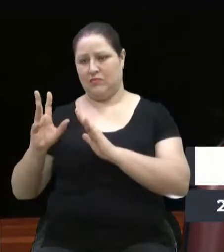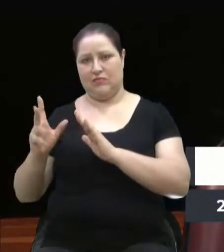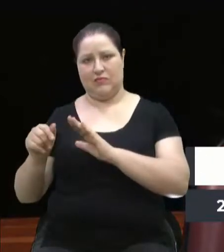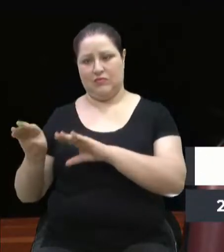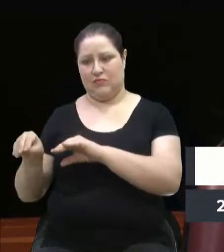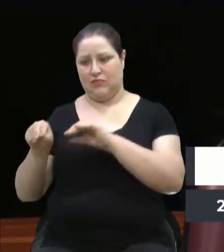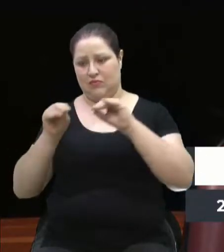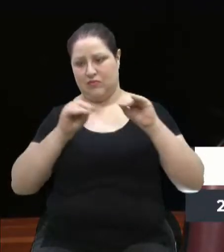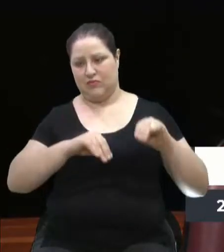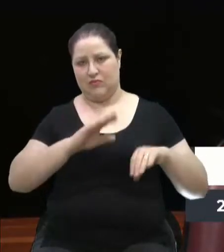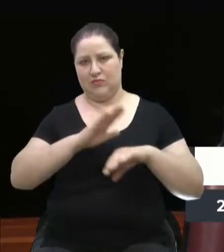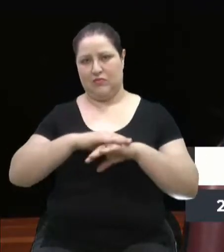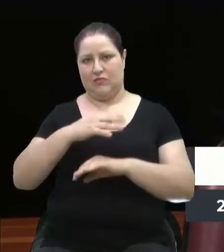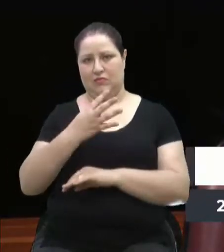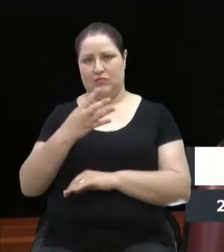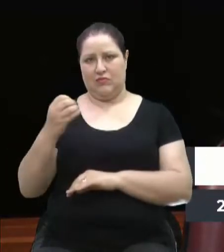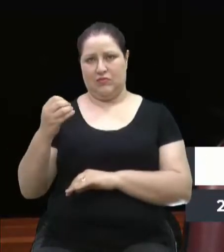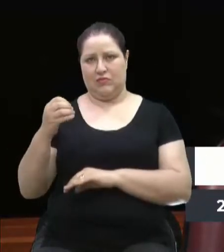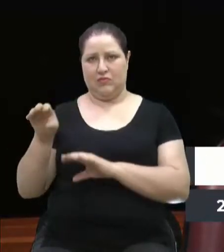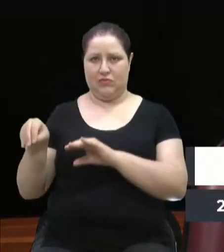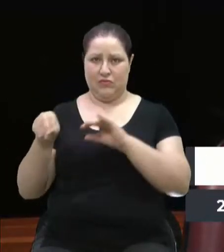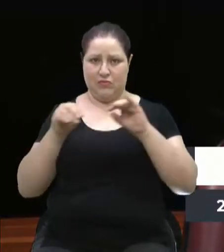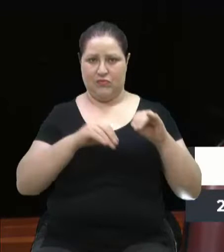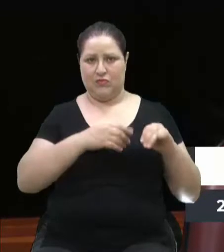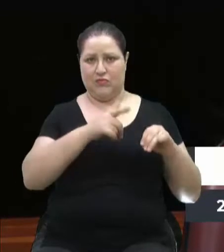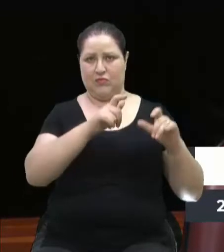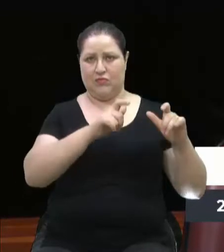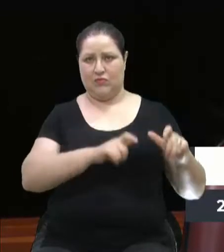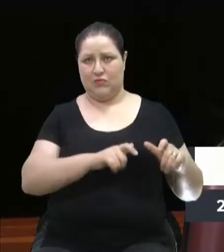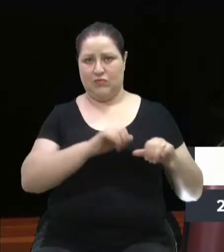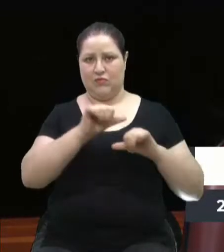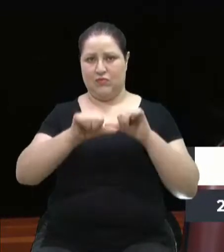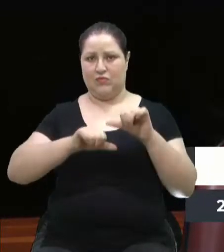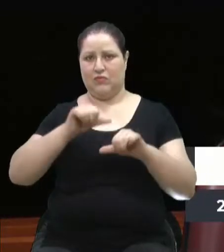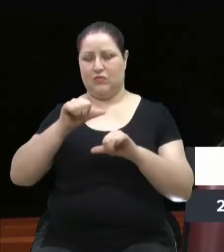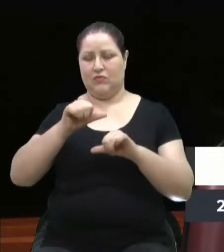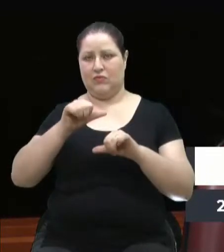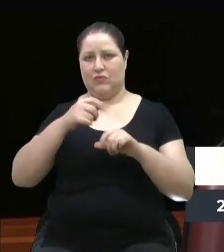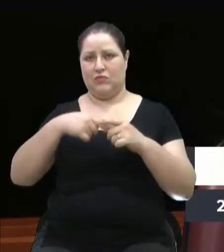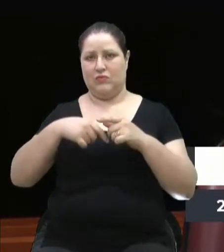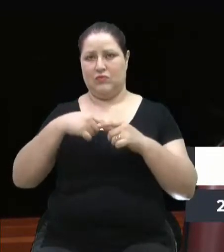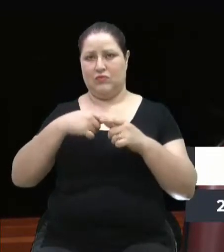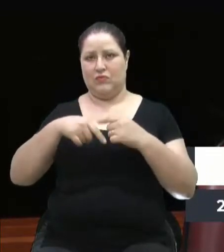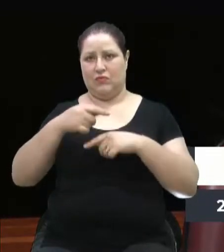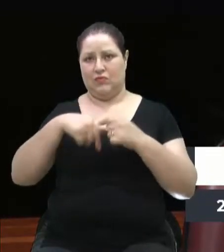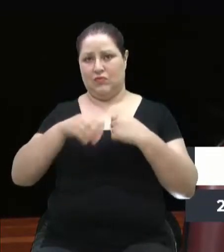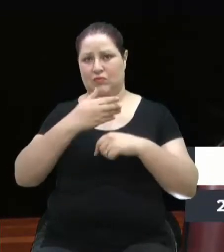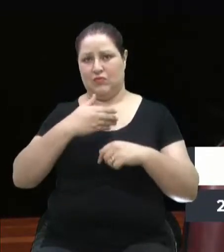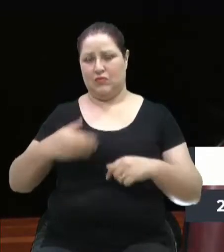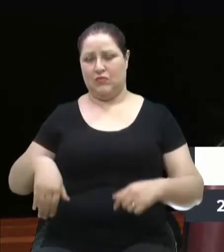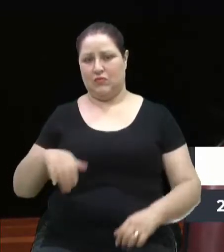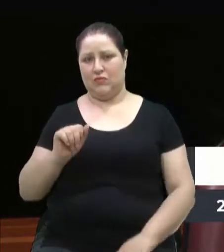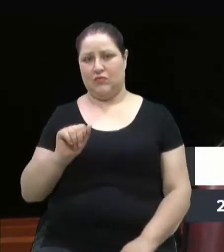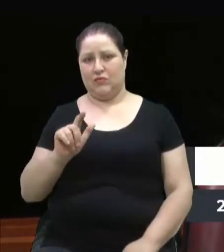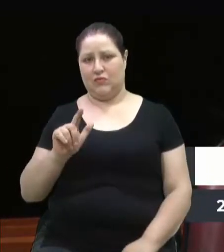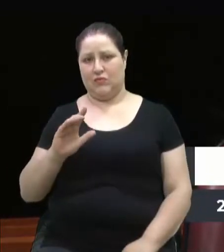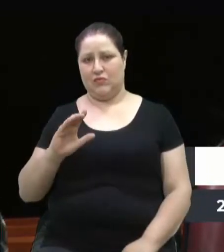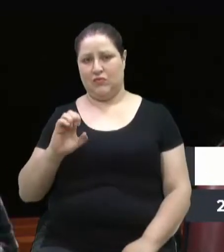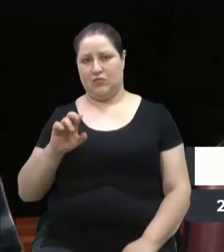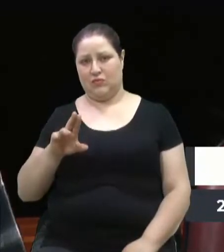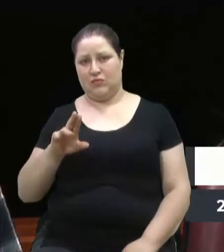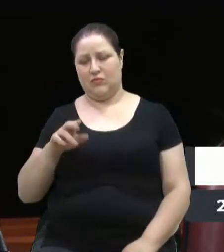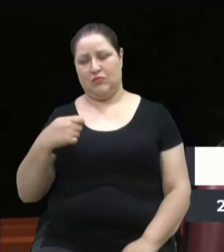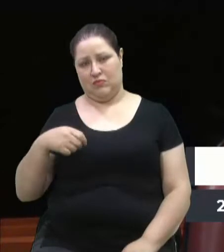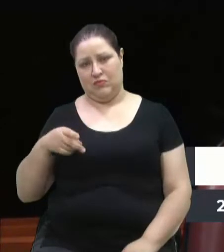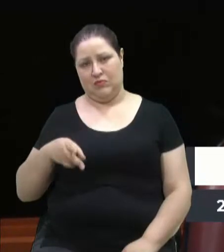400 e poucas famílias saíram dali e foram para o Fátima. Chegou a administração ao seu, a continuação do trabalho. A continuação do